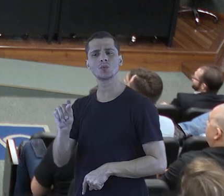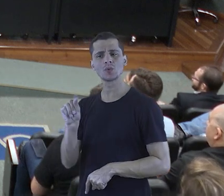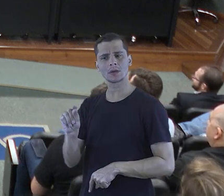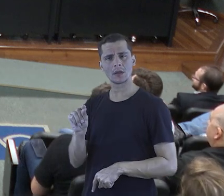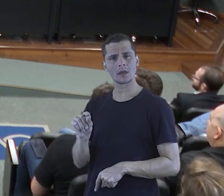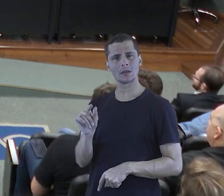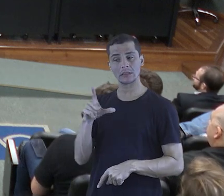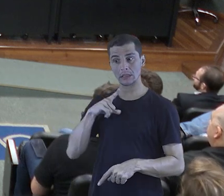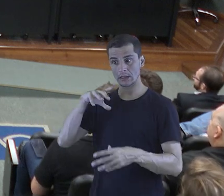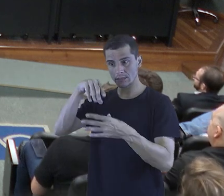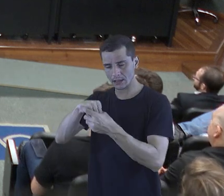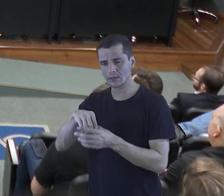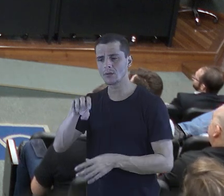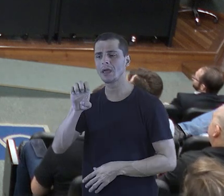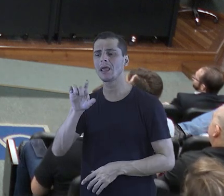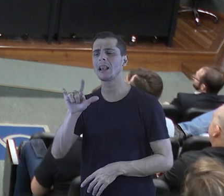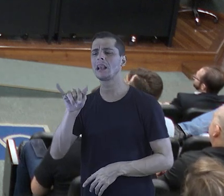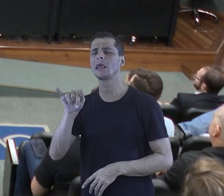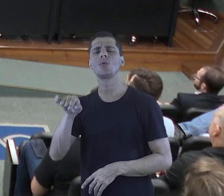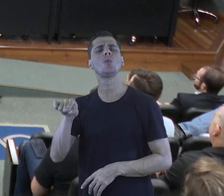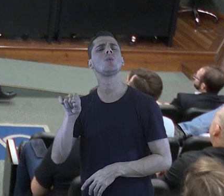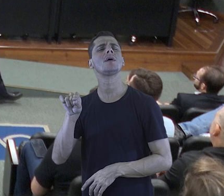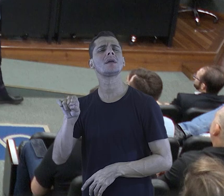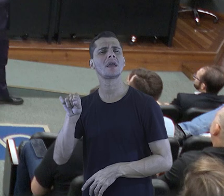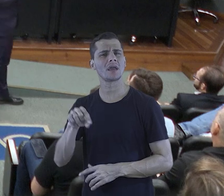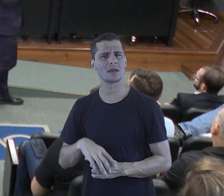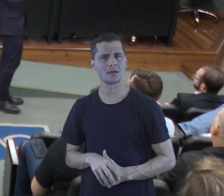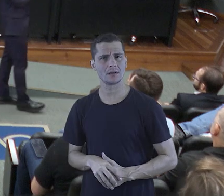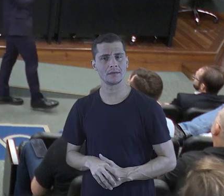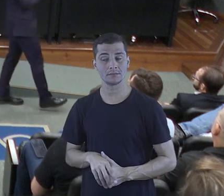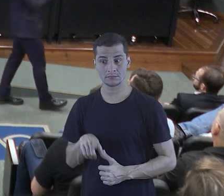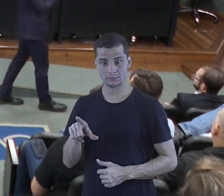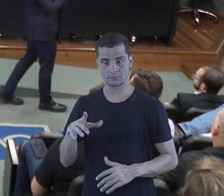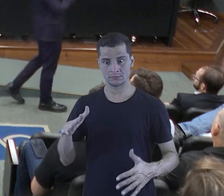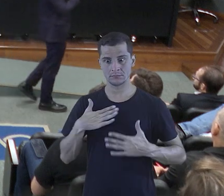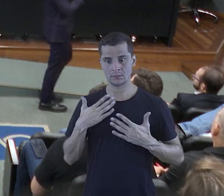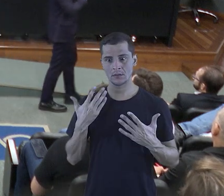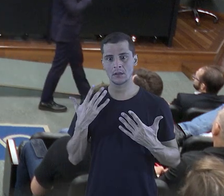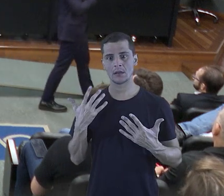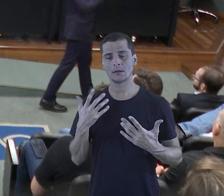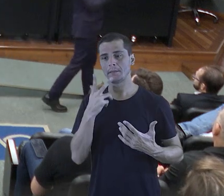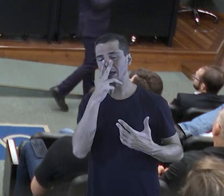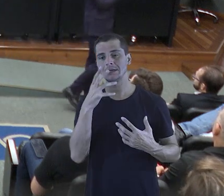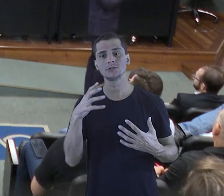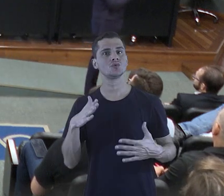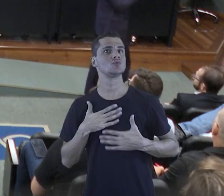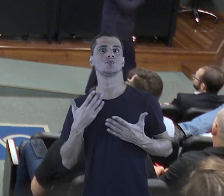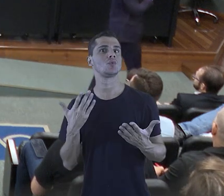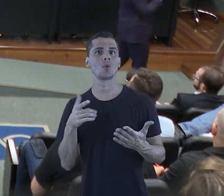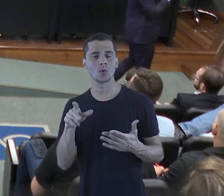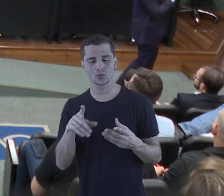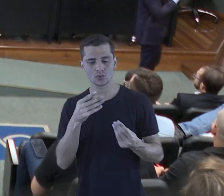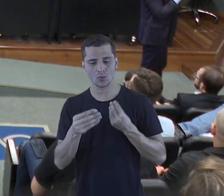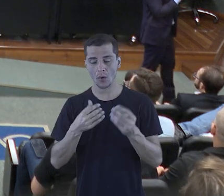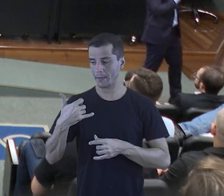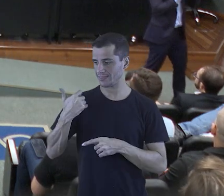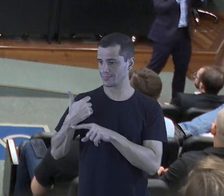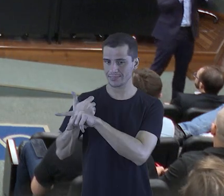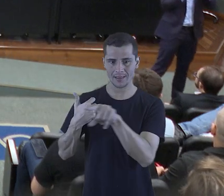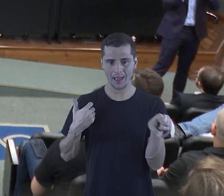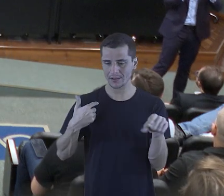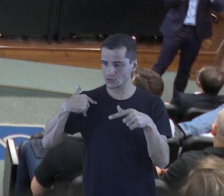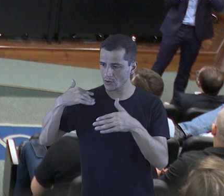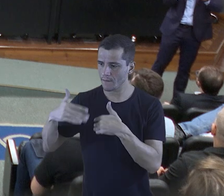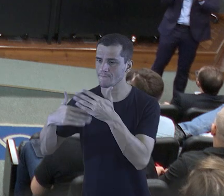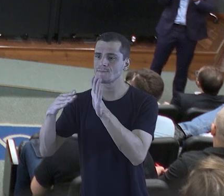E isso me assusta, a evolução da nossa idade, ela assusta. Por exemplo, eu tenho alunos que não